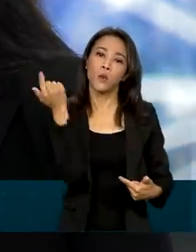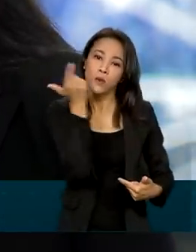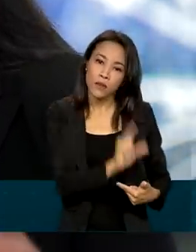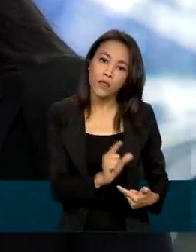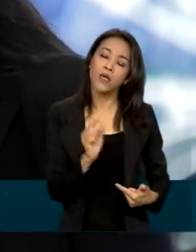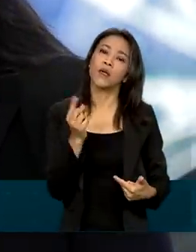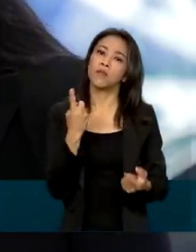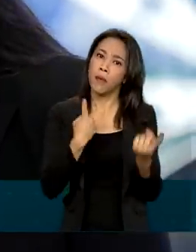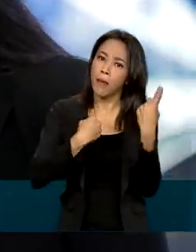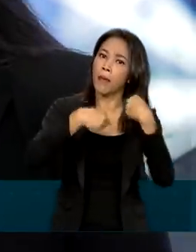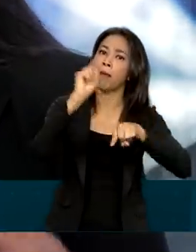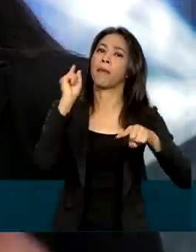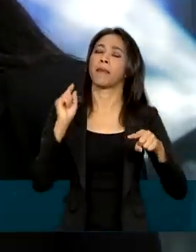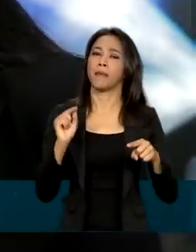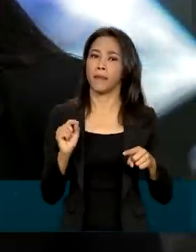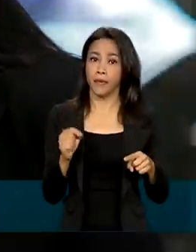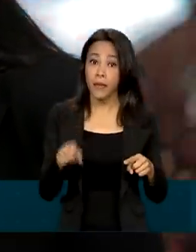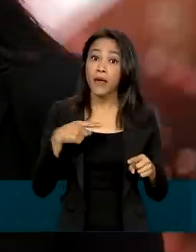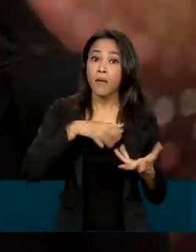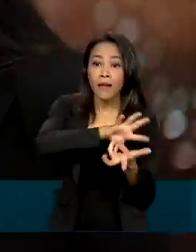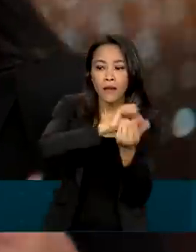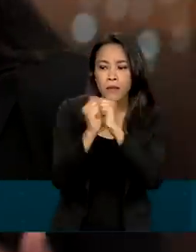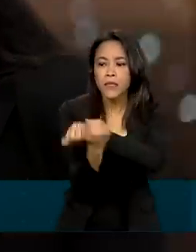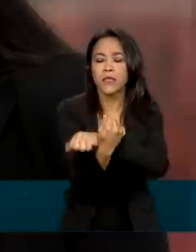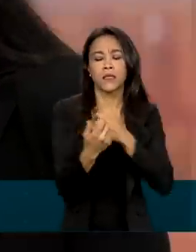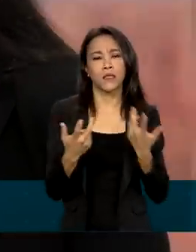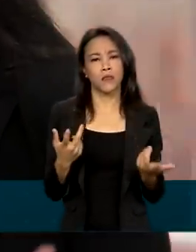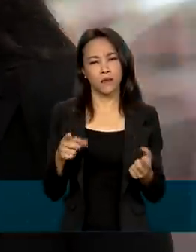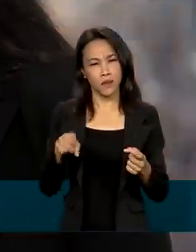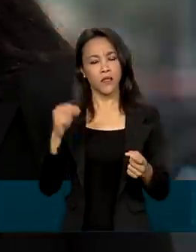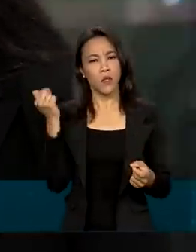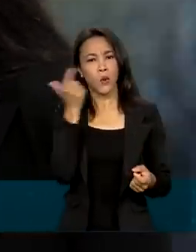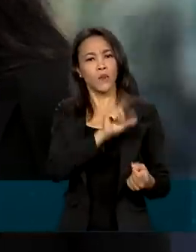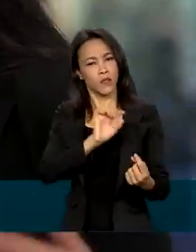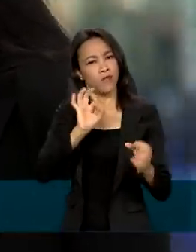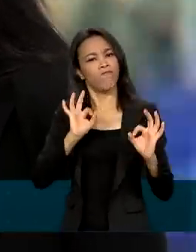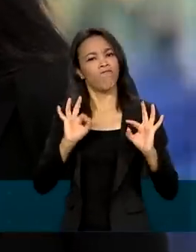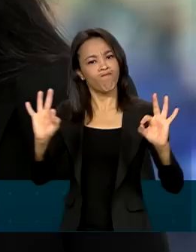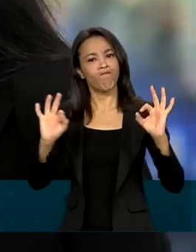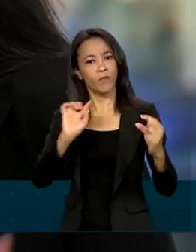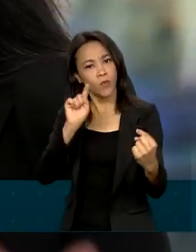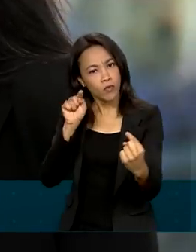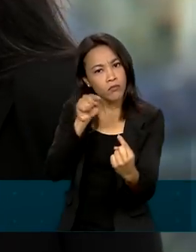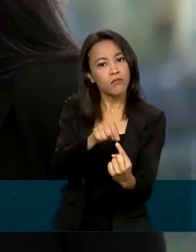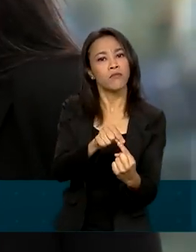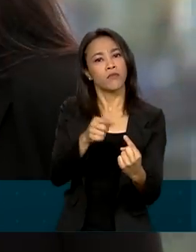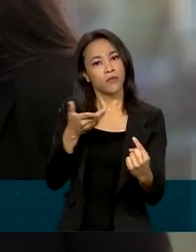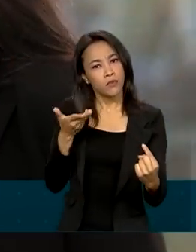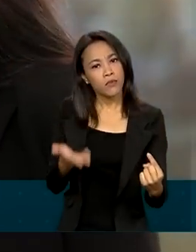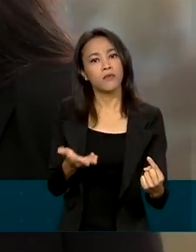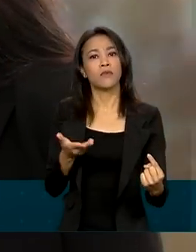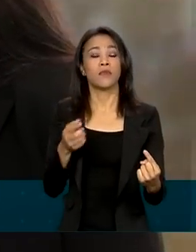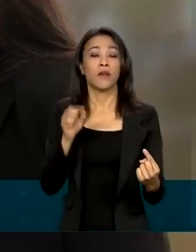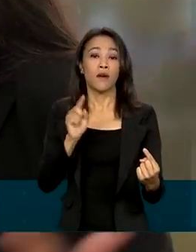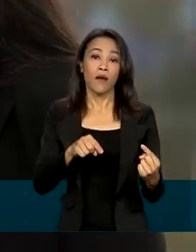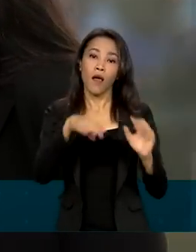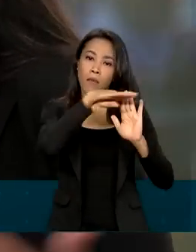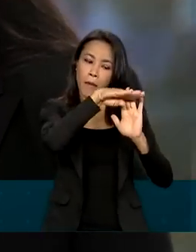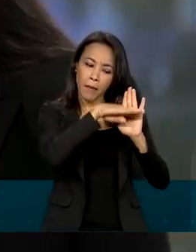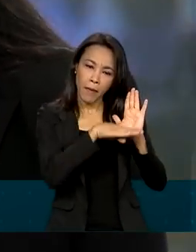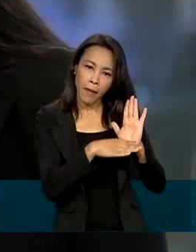trabalho mitigação adaptação e alcance realmente as nd6 que são as nossas grandes metas